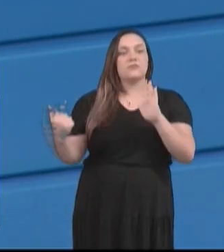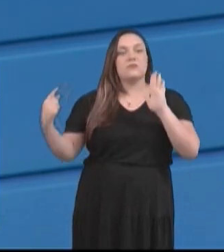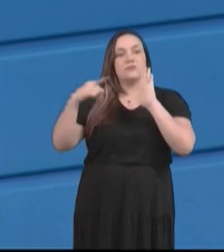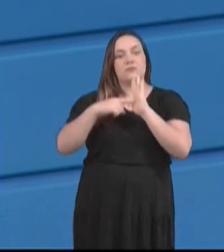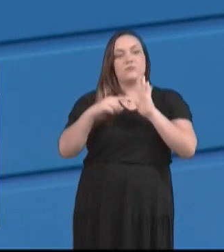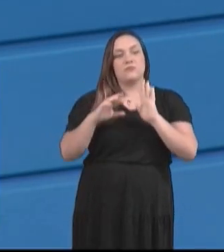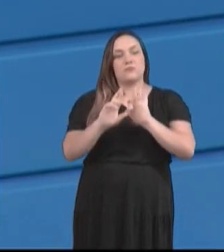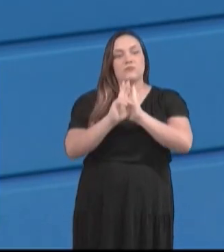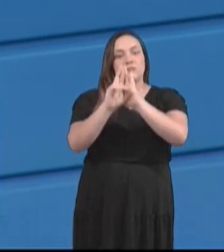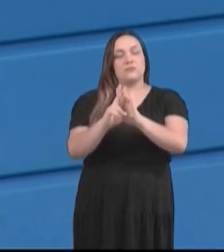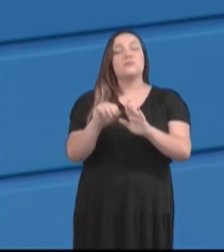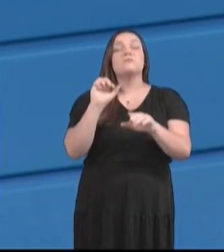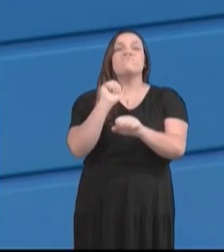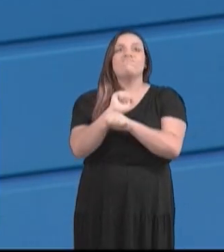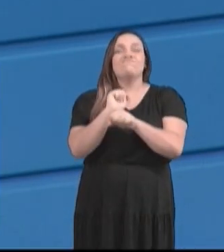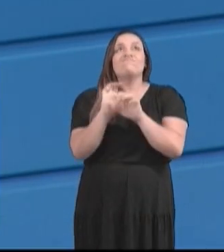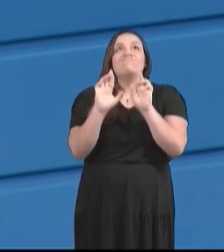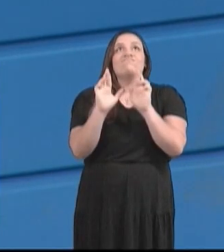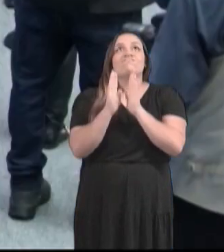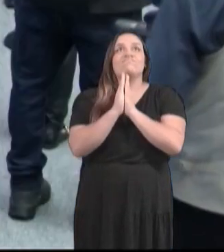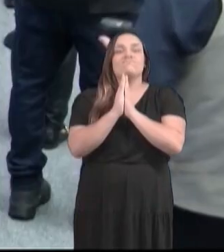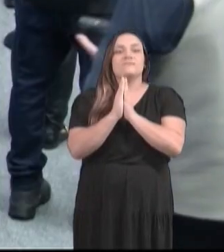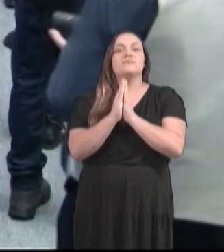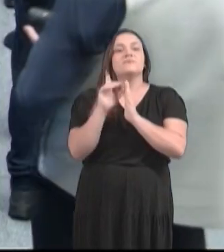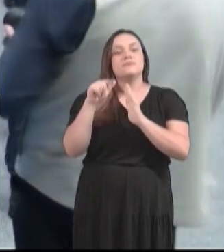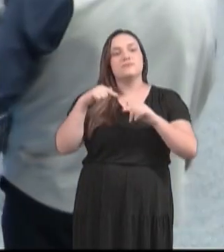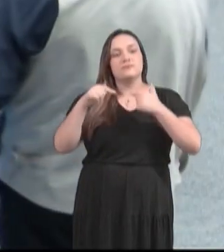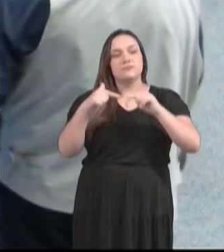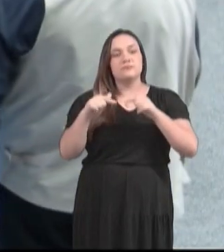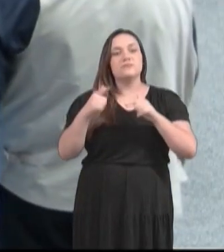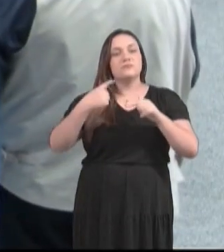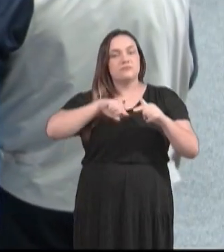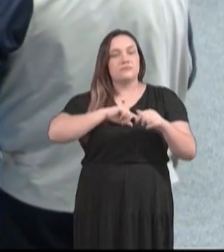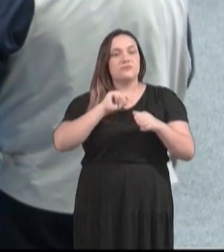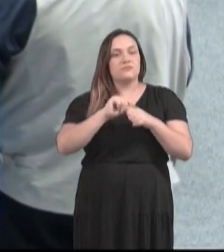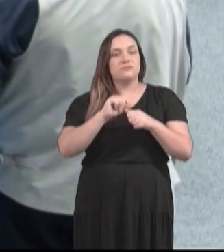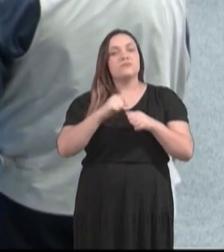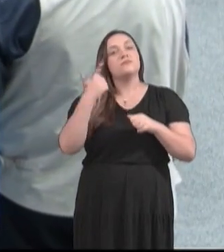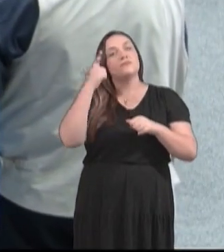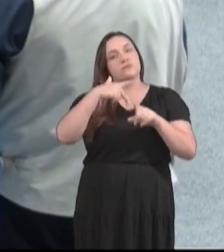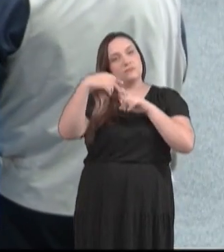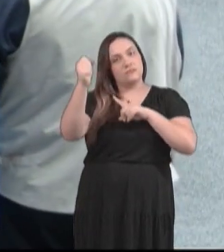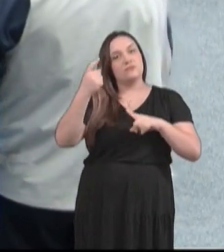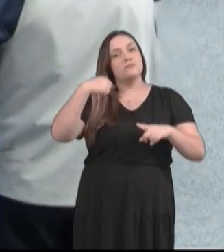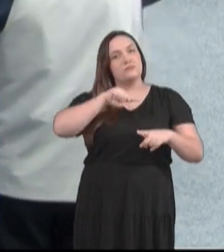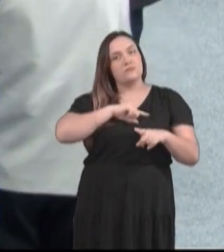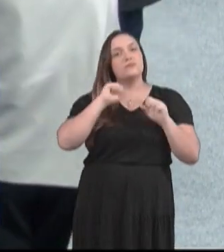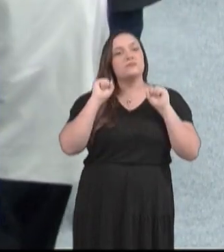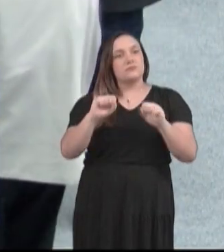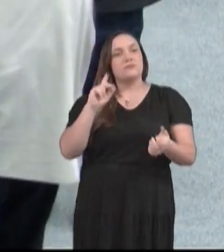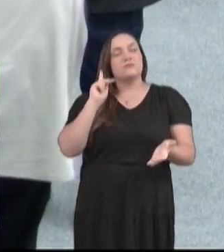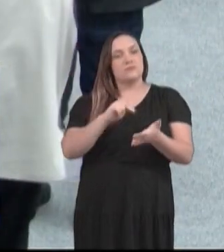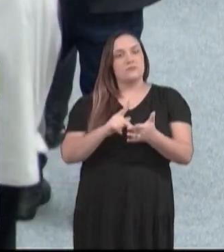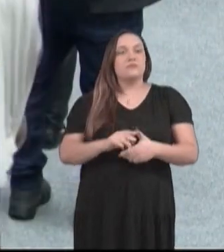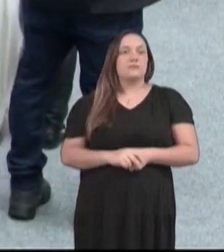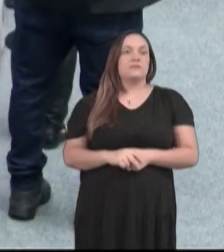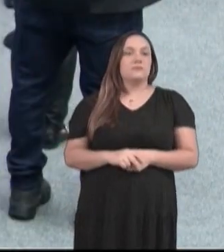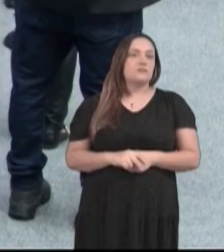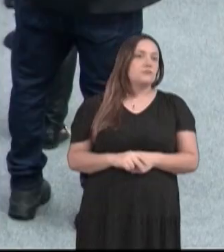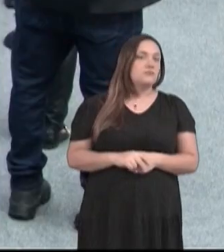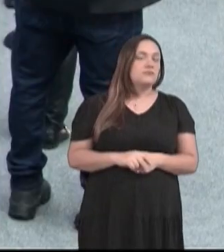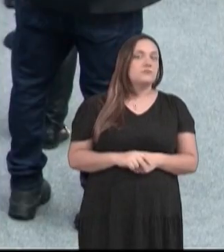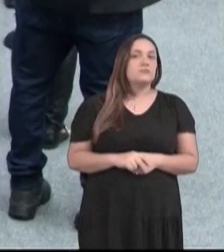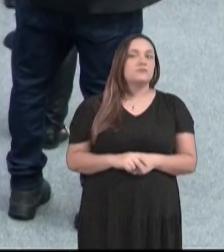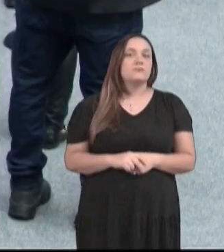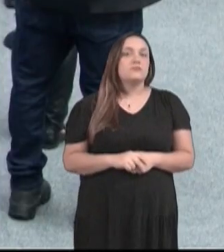denúncia e representação. Esperamos, obviamente, que o trabalho realizado tenha êxito, que nós possamos realmente fazer